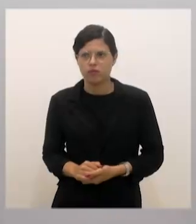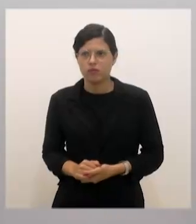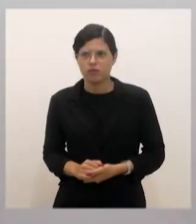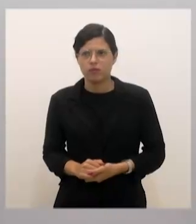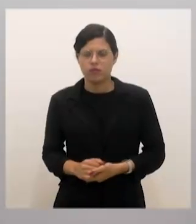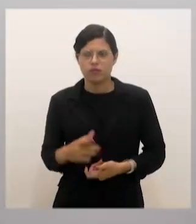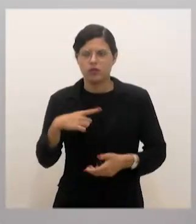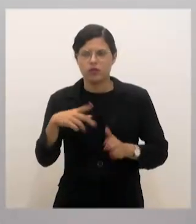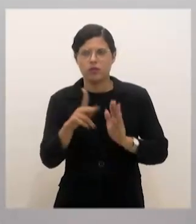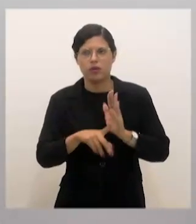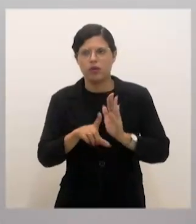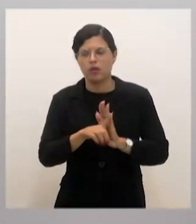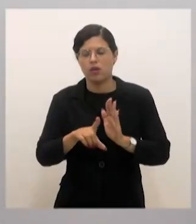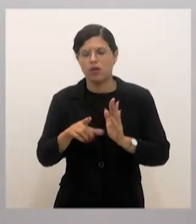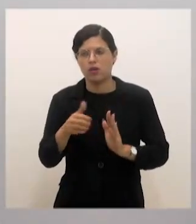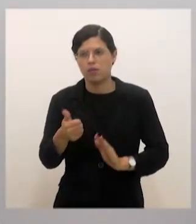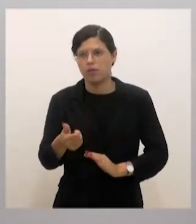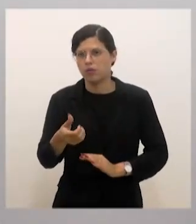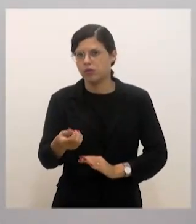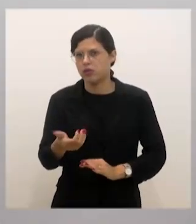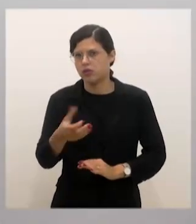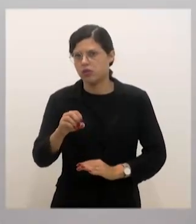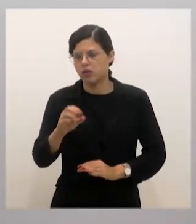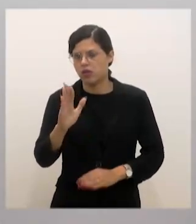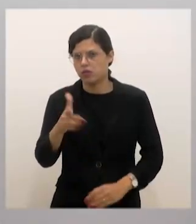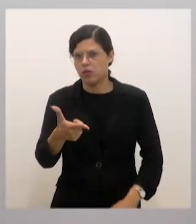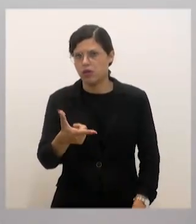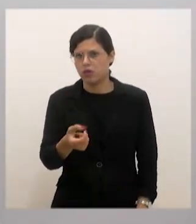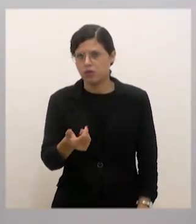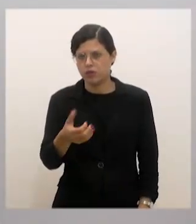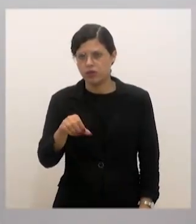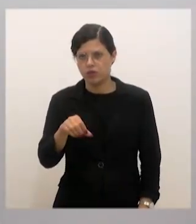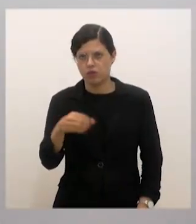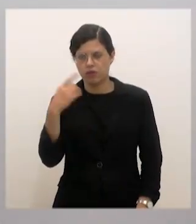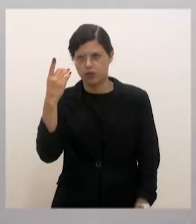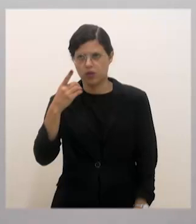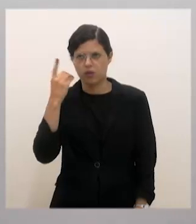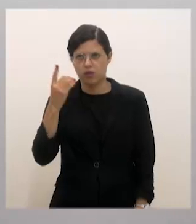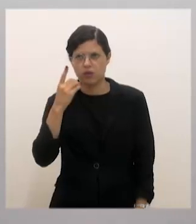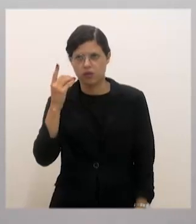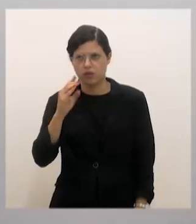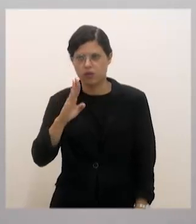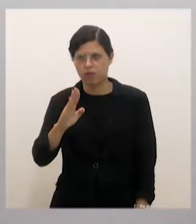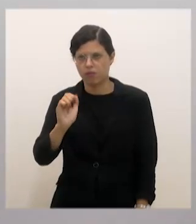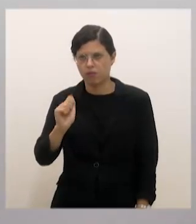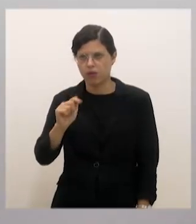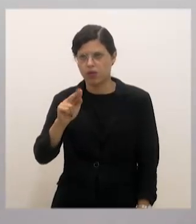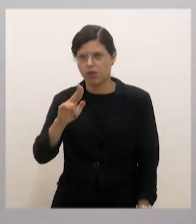tem o PL 1610 de 19, do deputado Bagueira,